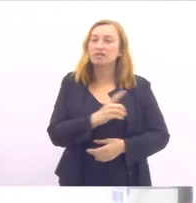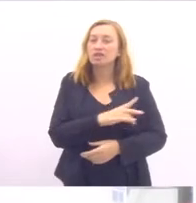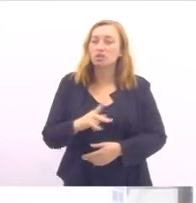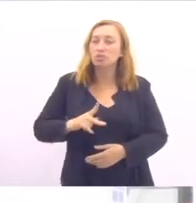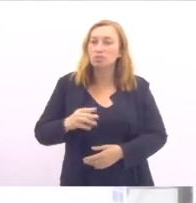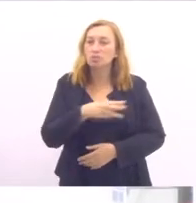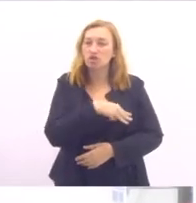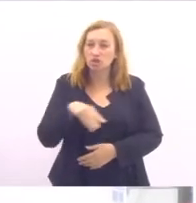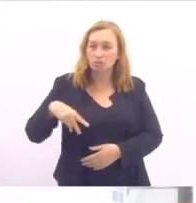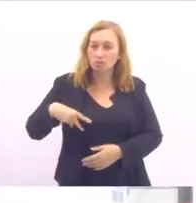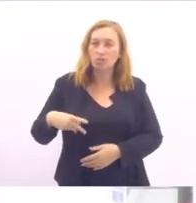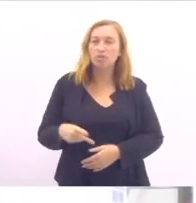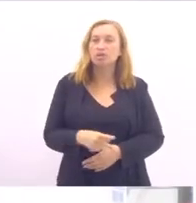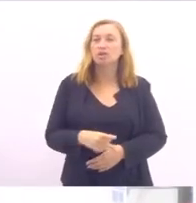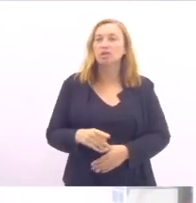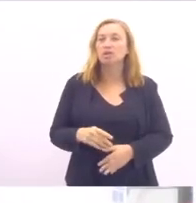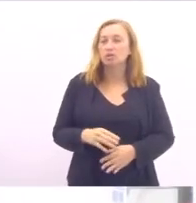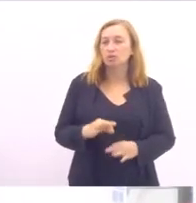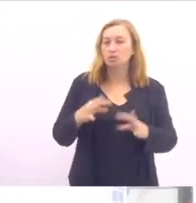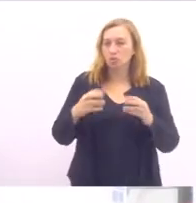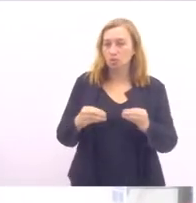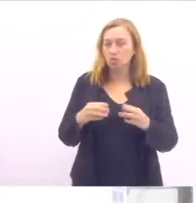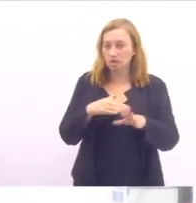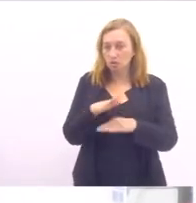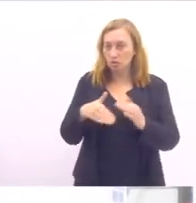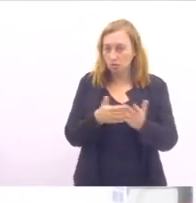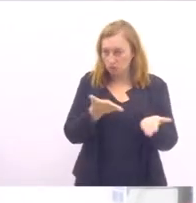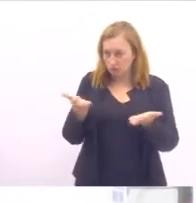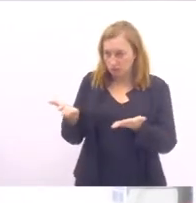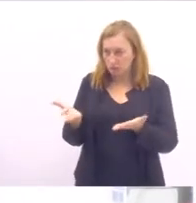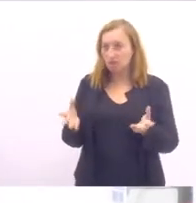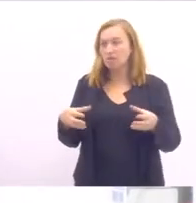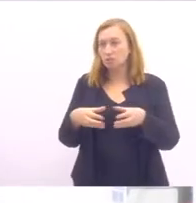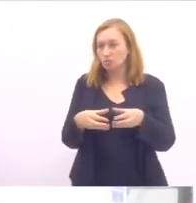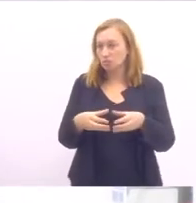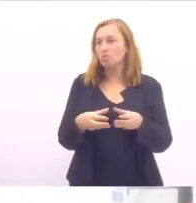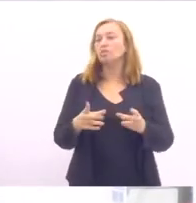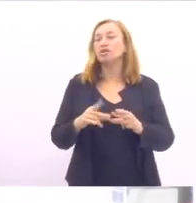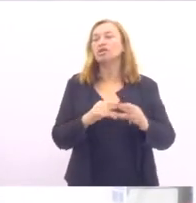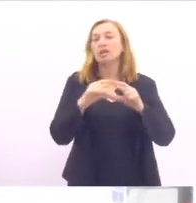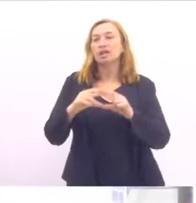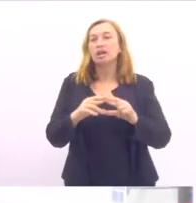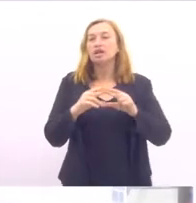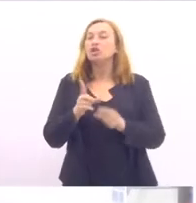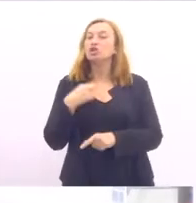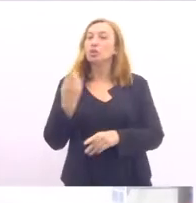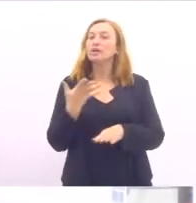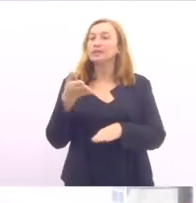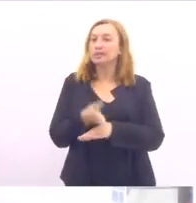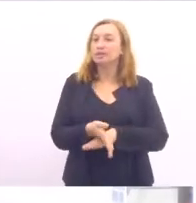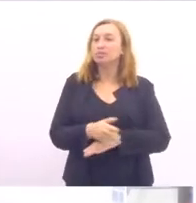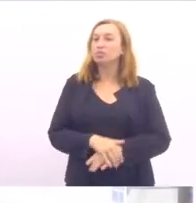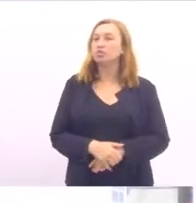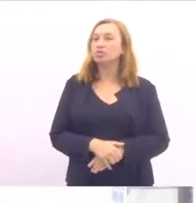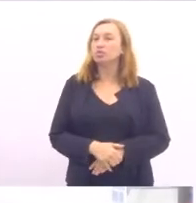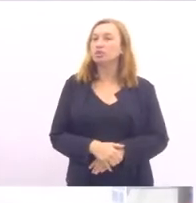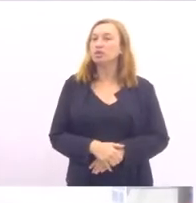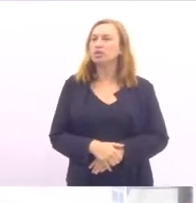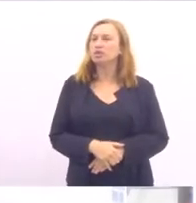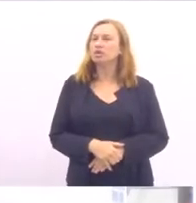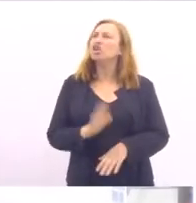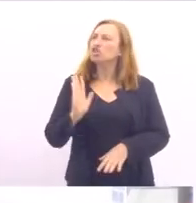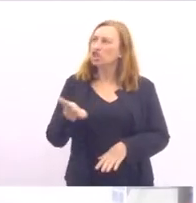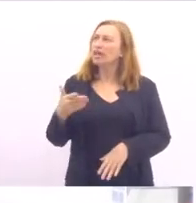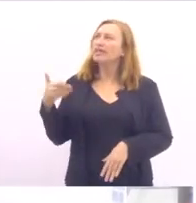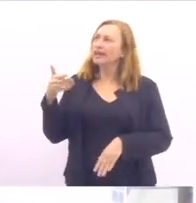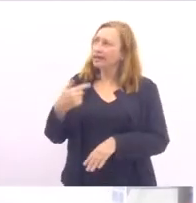Defensoria, MP e, sobretudo, redes de cooperativas. Nós entramos, a gente já tinha ido